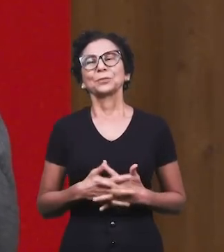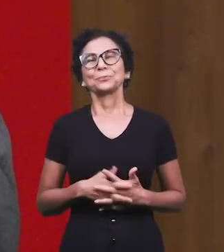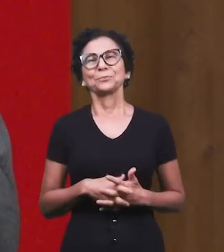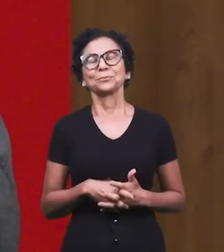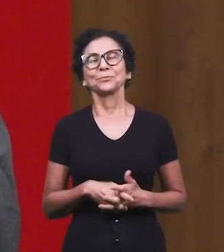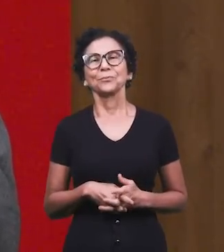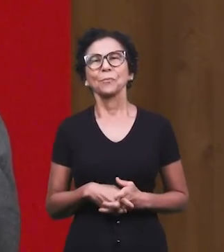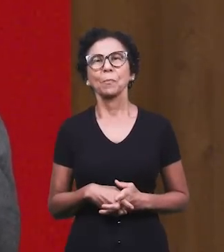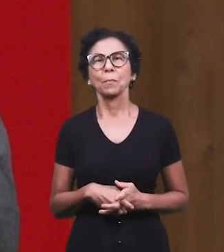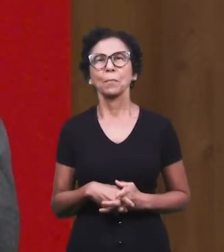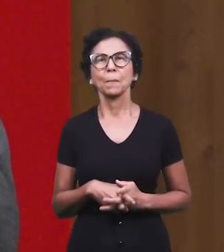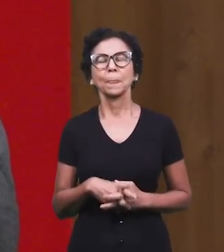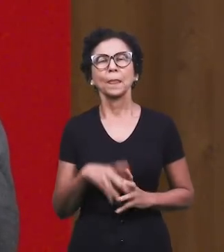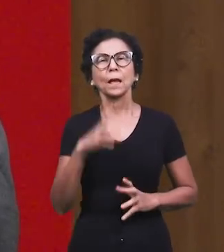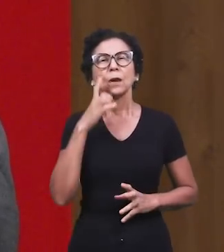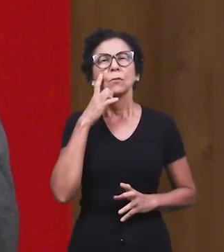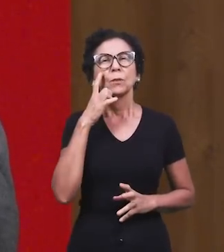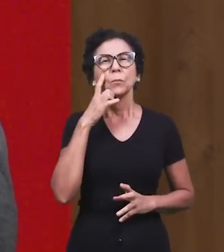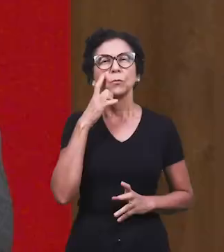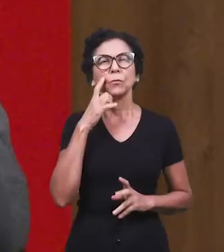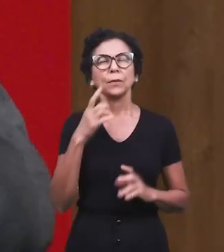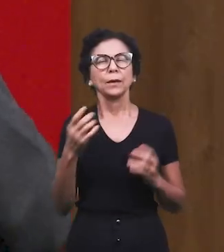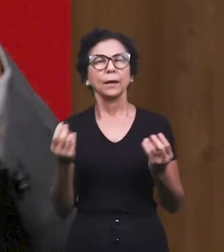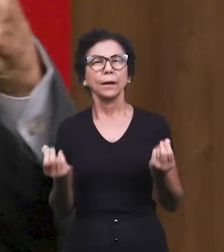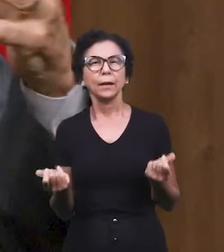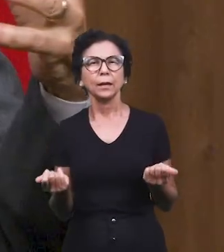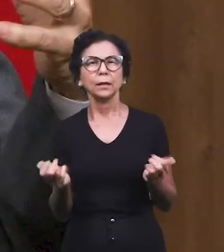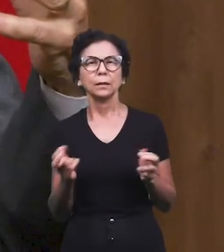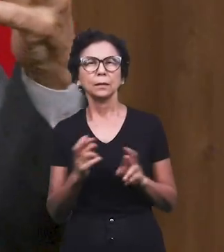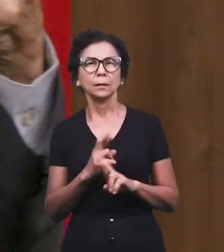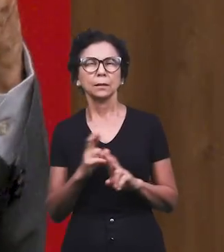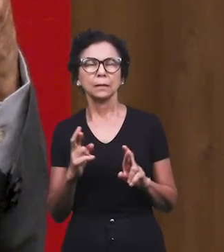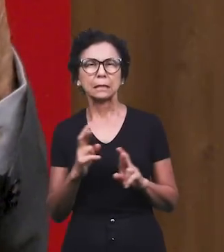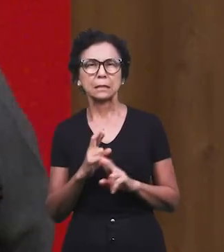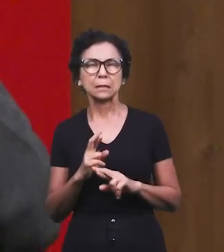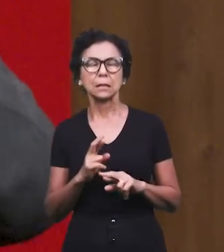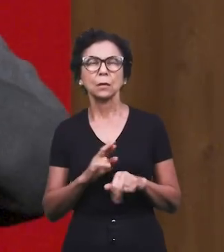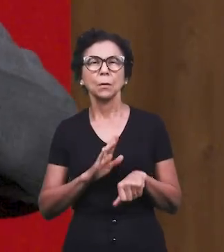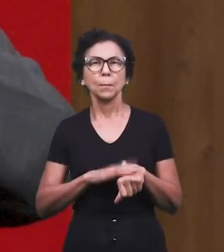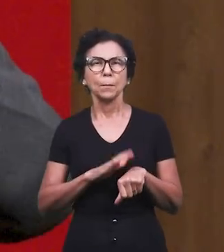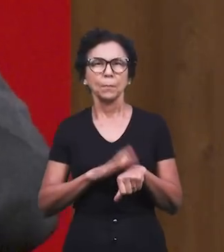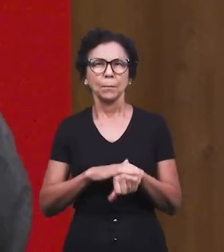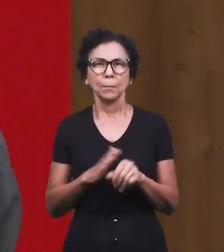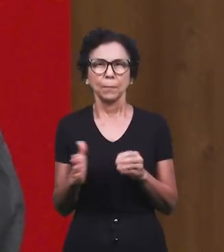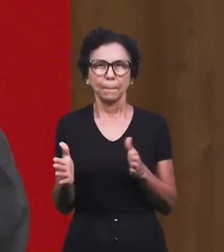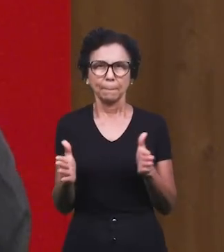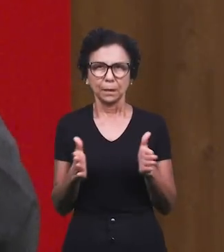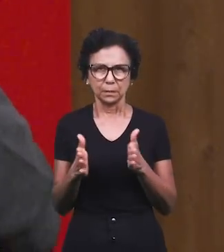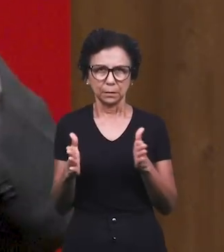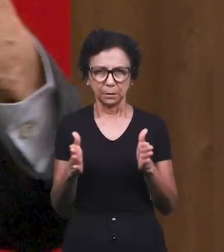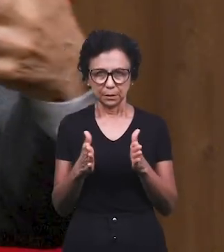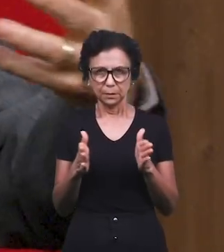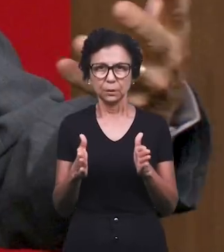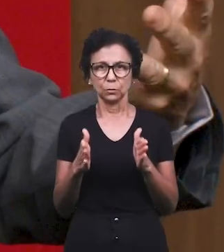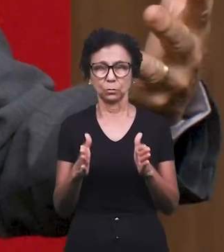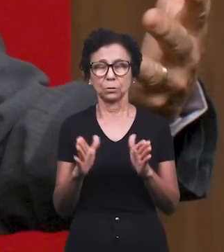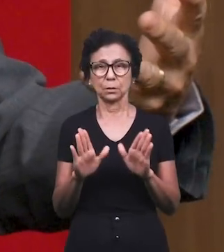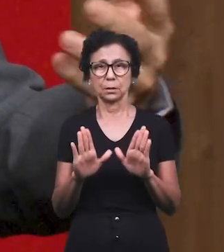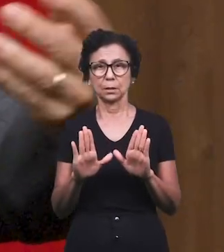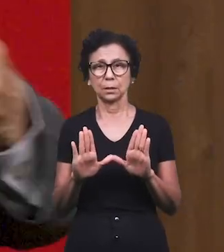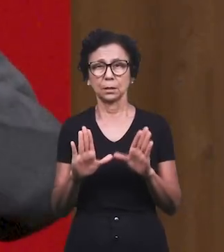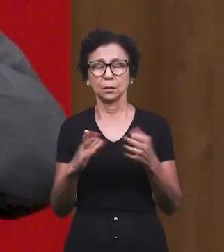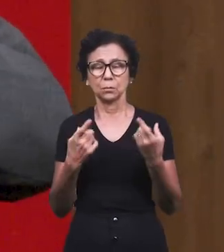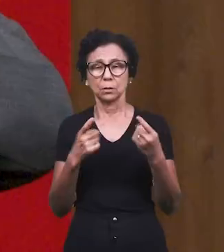vamos comentar a respeito, neste mesmo período, que é o período da ação dos discípulos